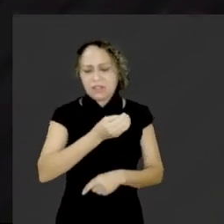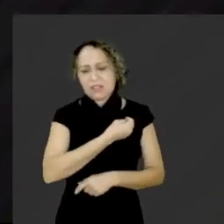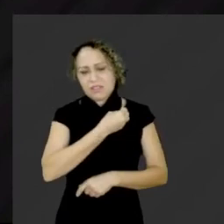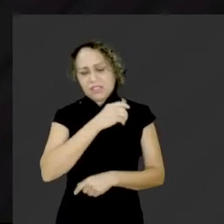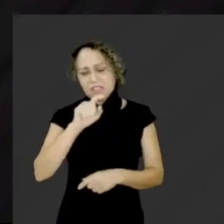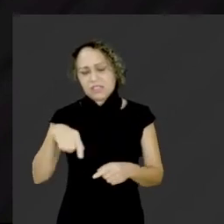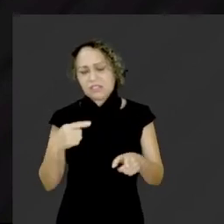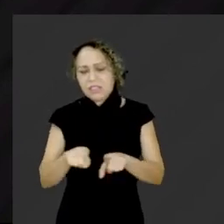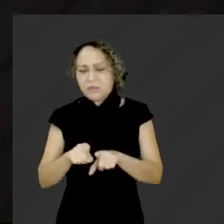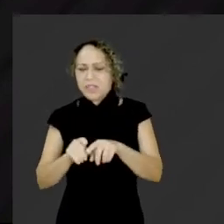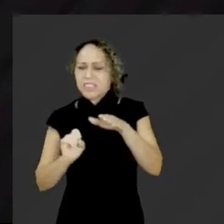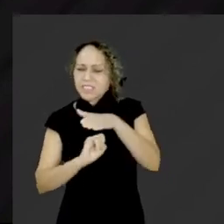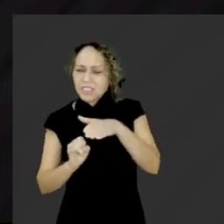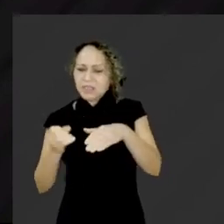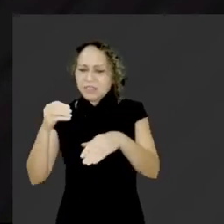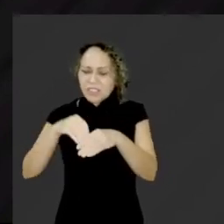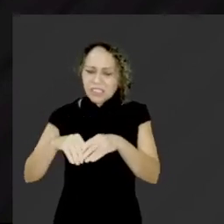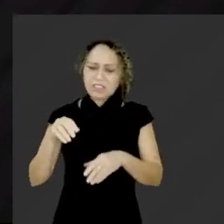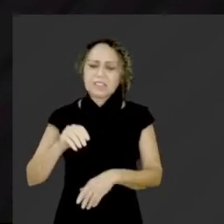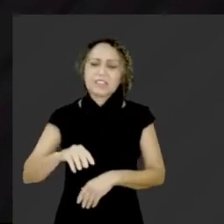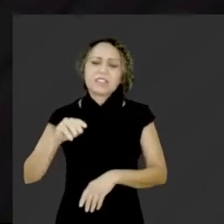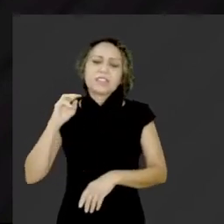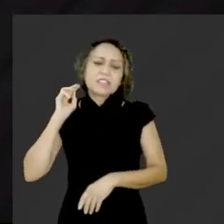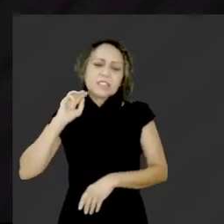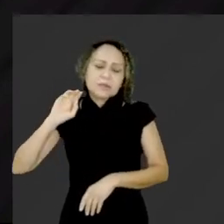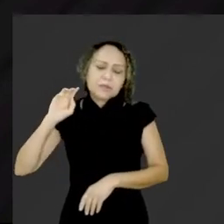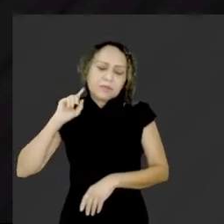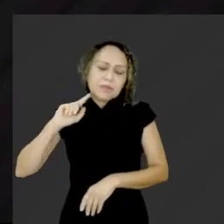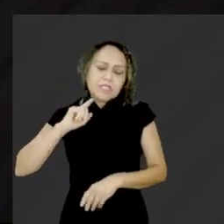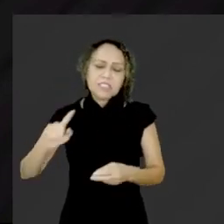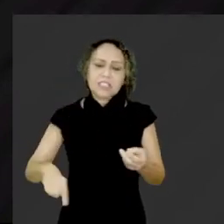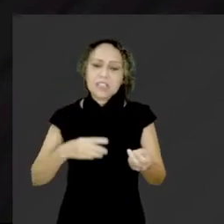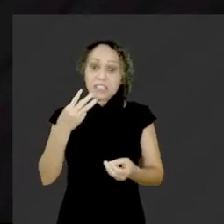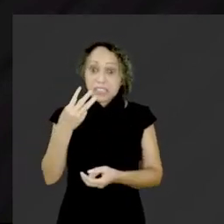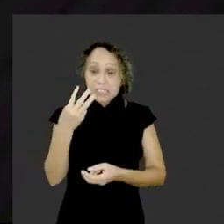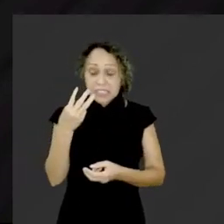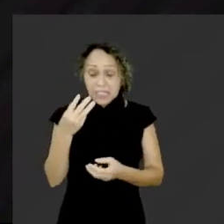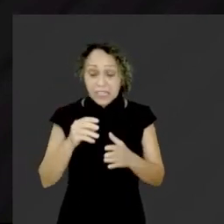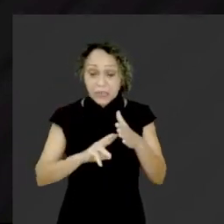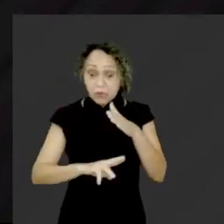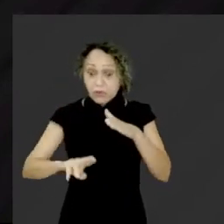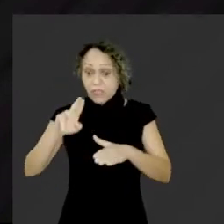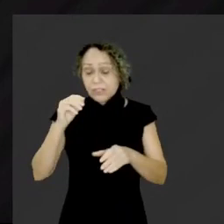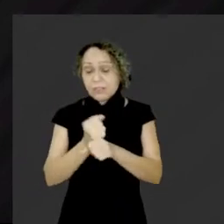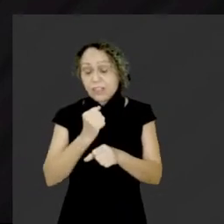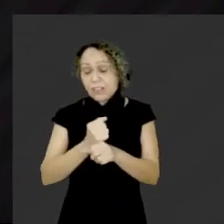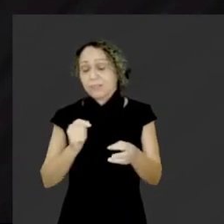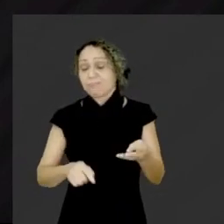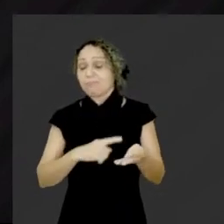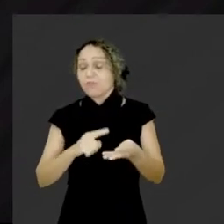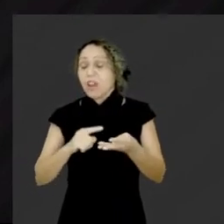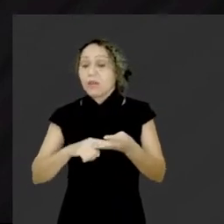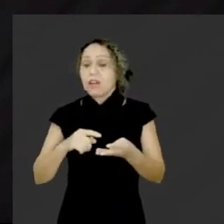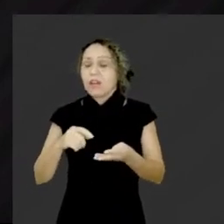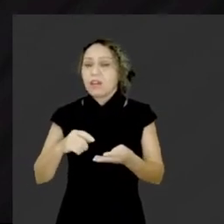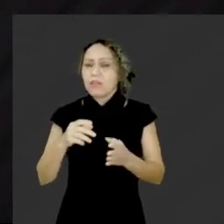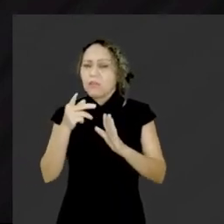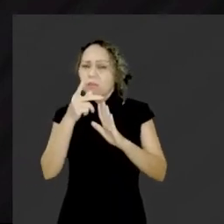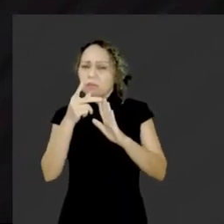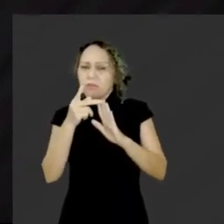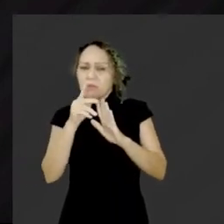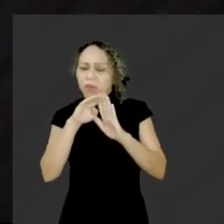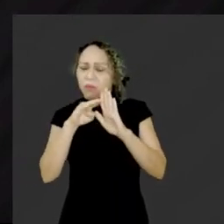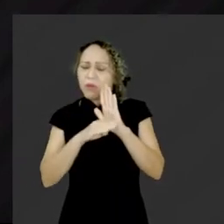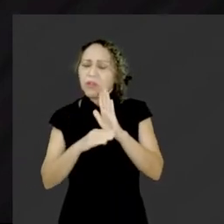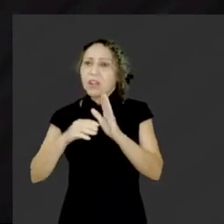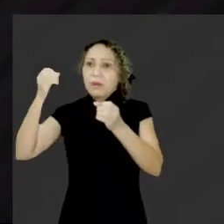fazer em Minas Gerais, e é por isso que eu tenho dito em várias entrevistas, se eu voltar a ser presidente da República, a primeira